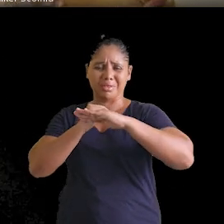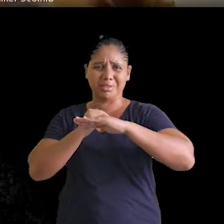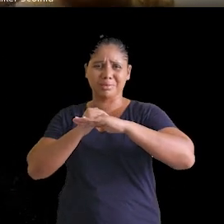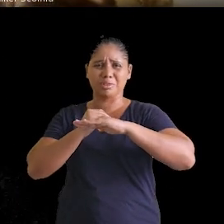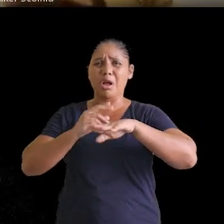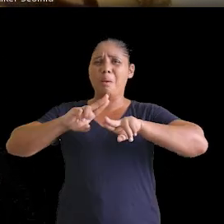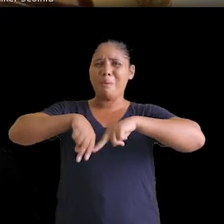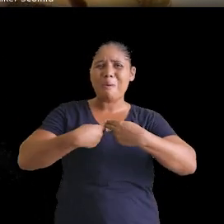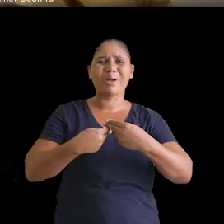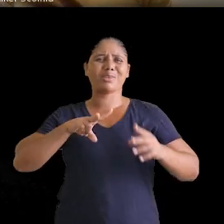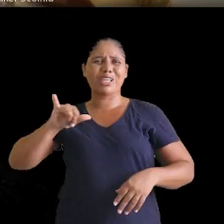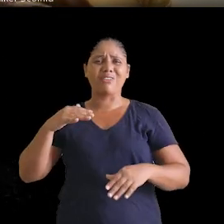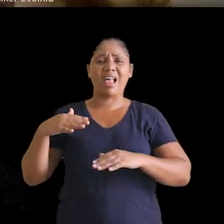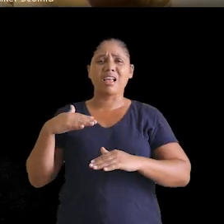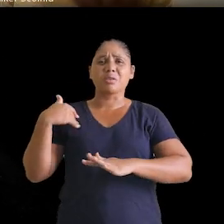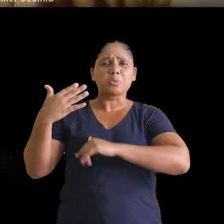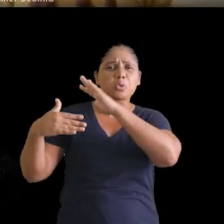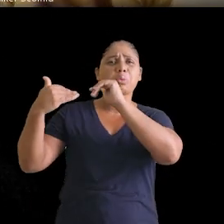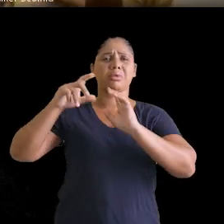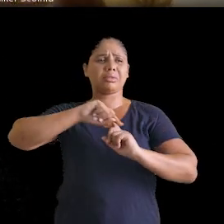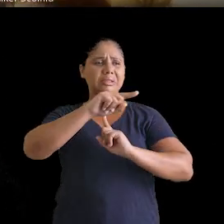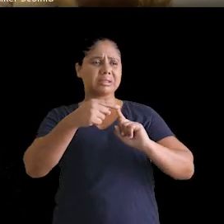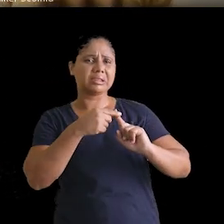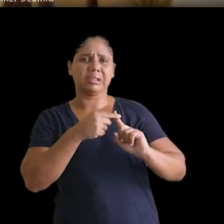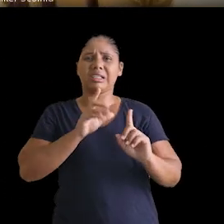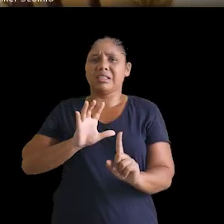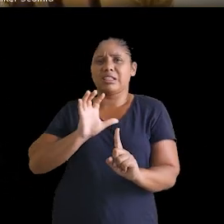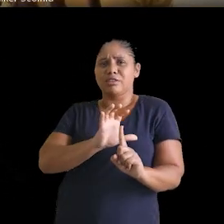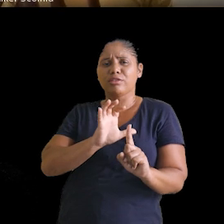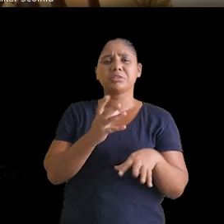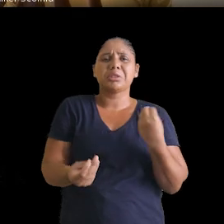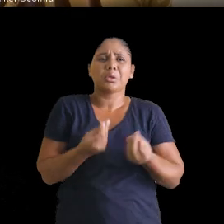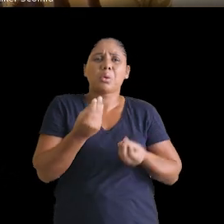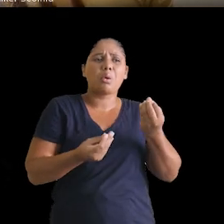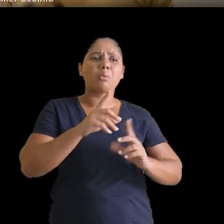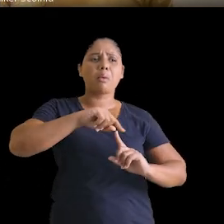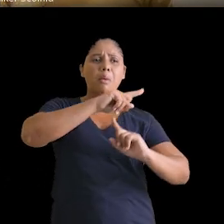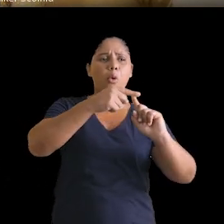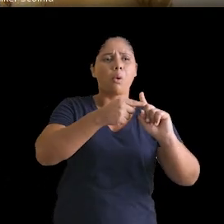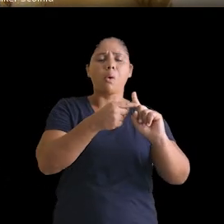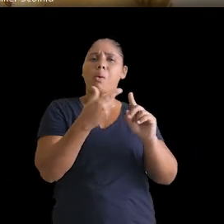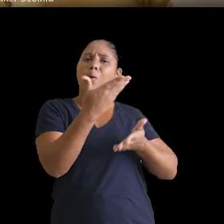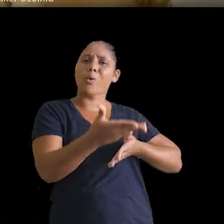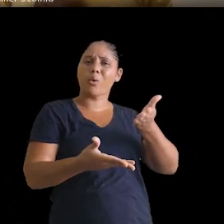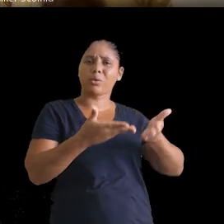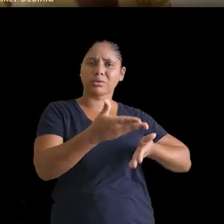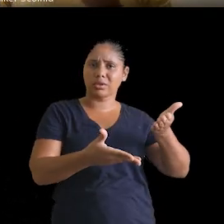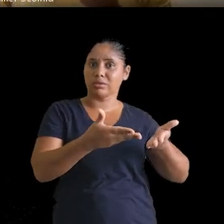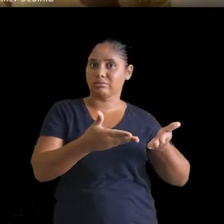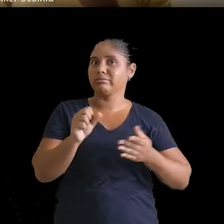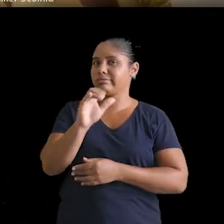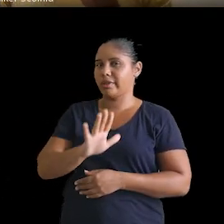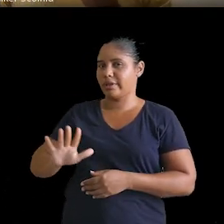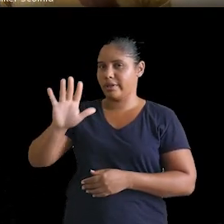do cis heteronormatividade dentro do processo de gestação e do cuidado para essa pessoa gestante, tá? Nessa imagem